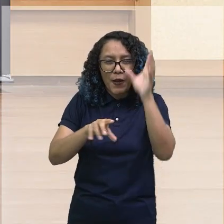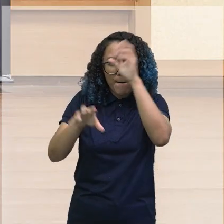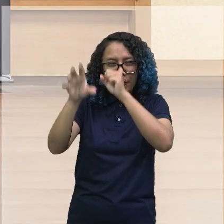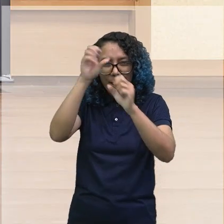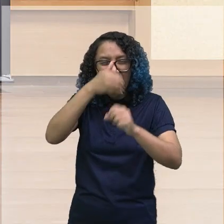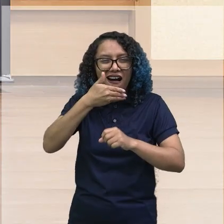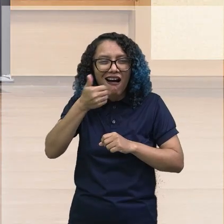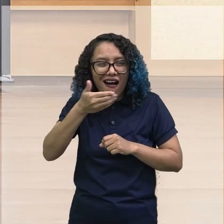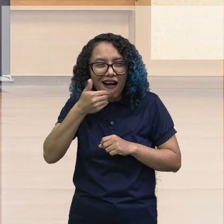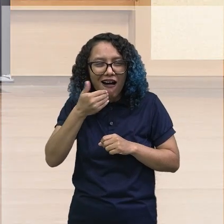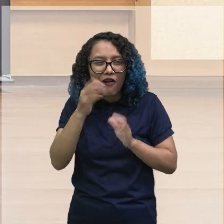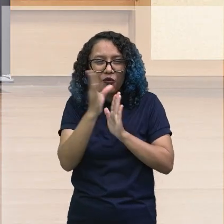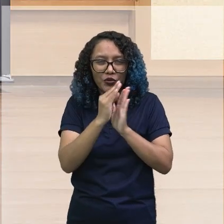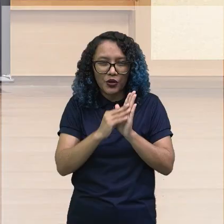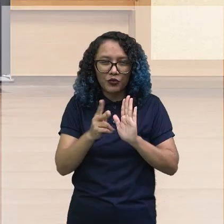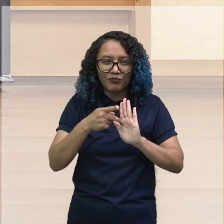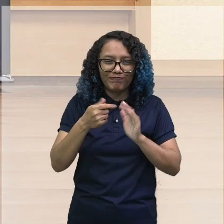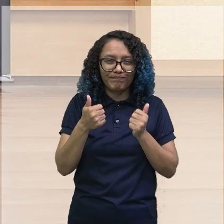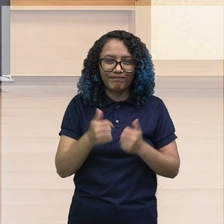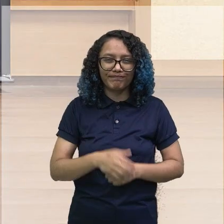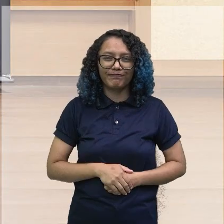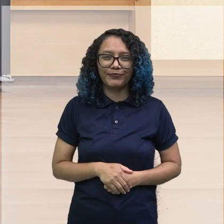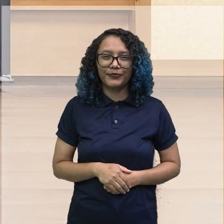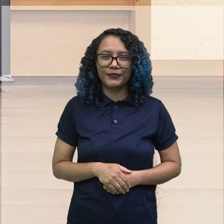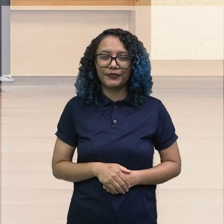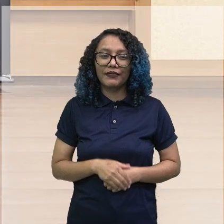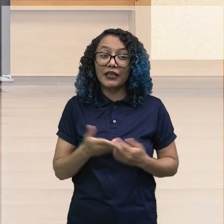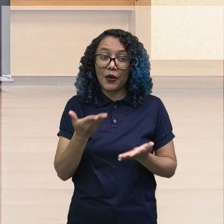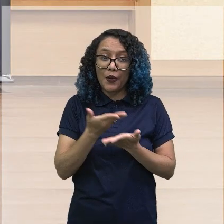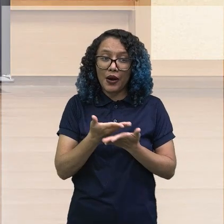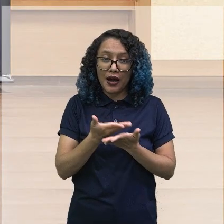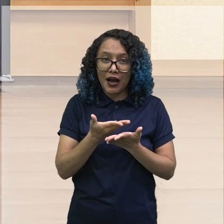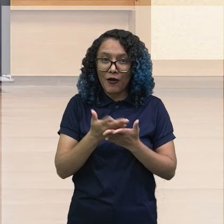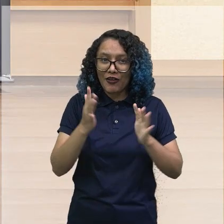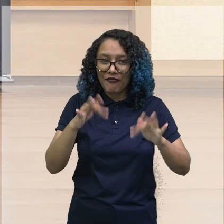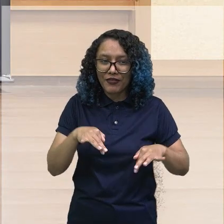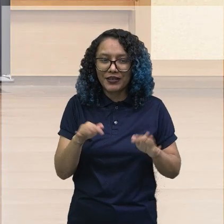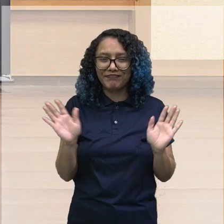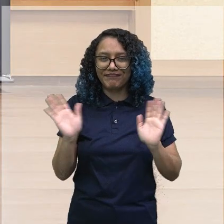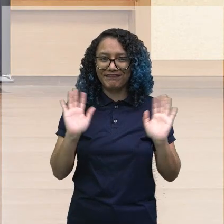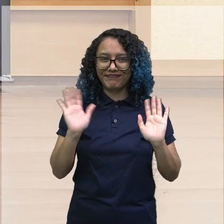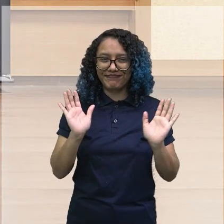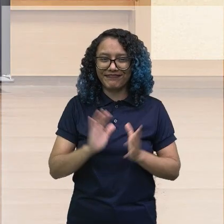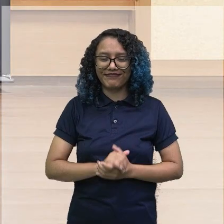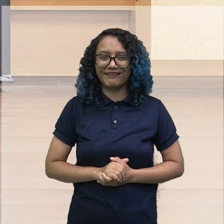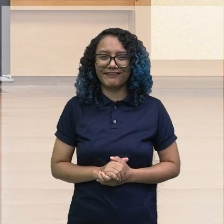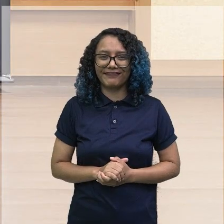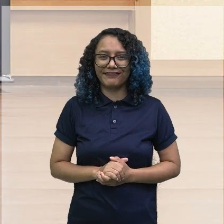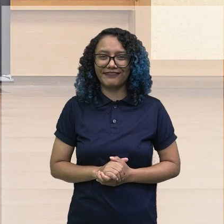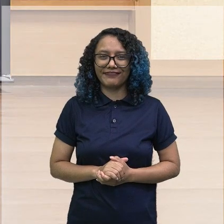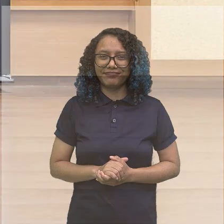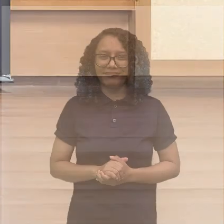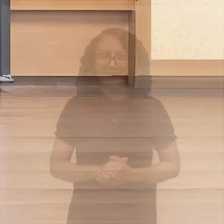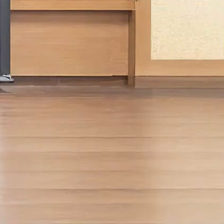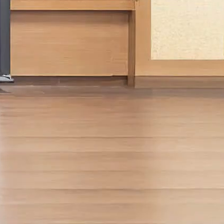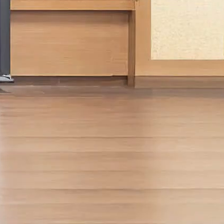apropriado do conteúdo do portfólio. Essa foi nossa aula e até a próxima.